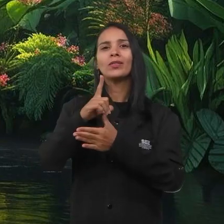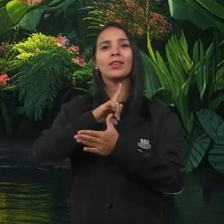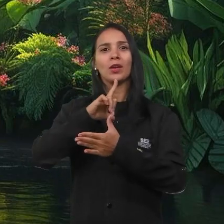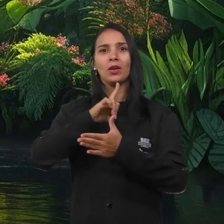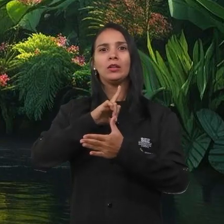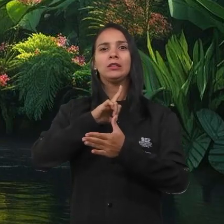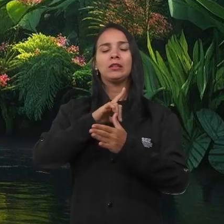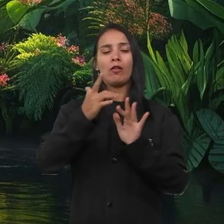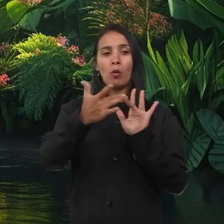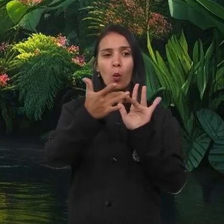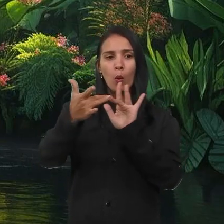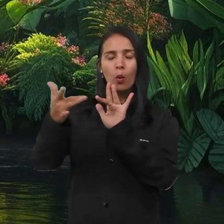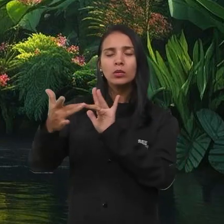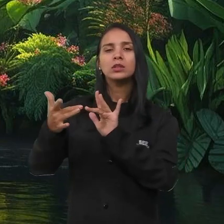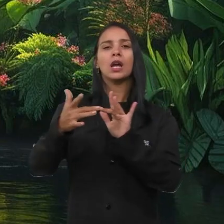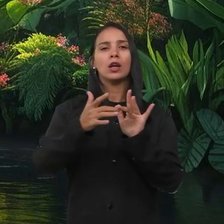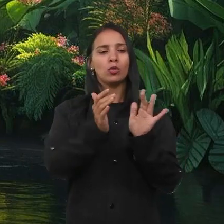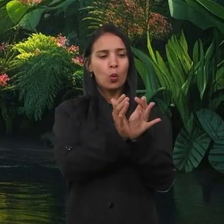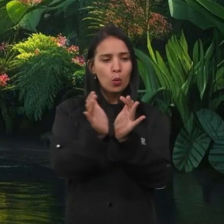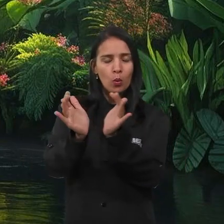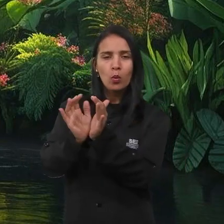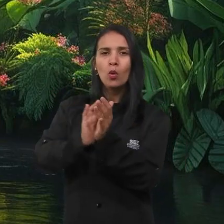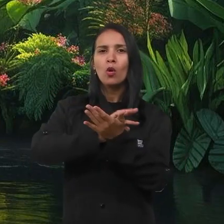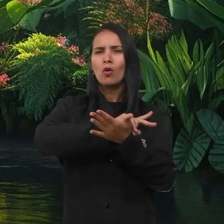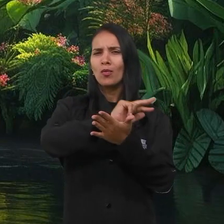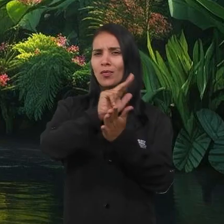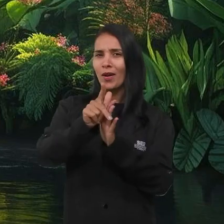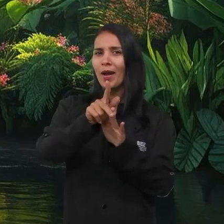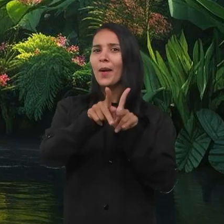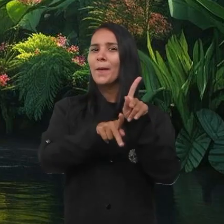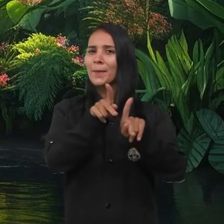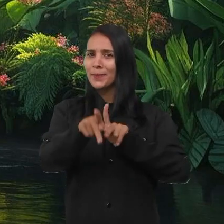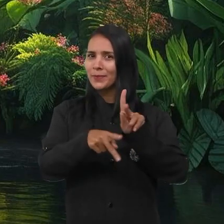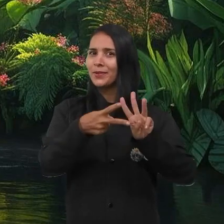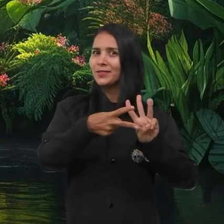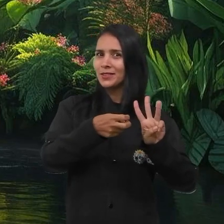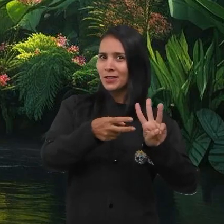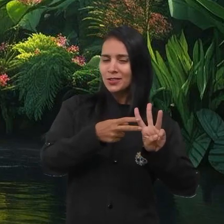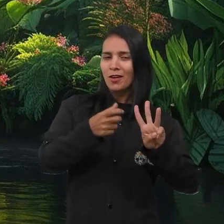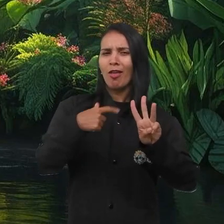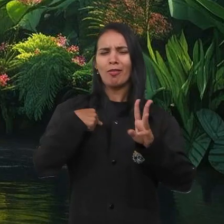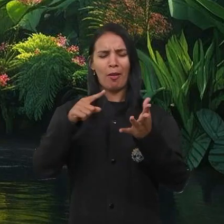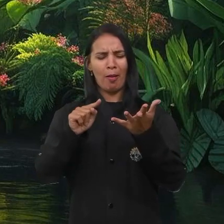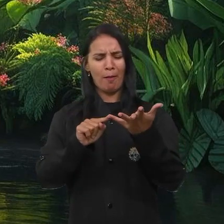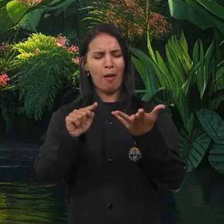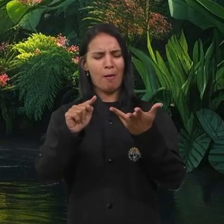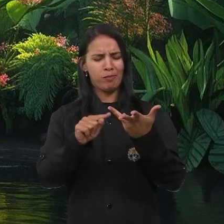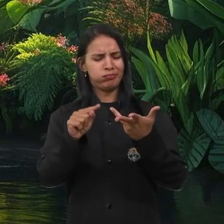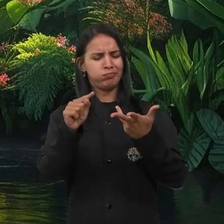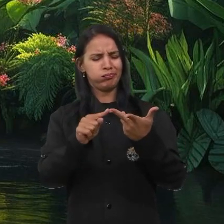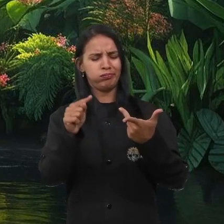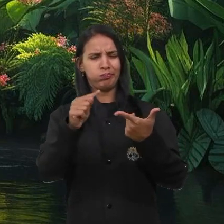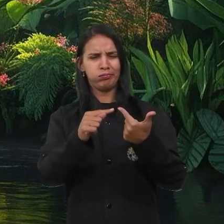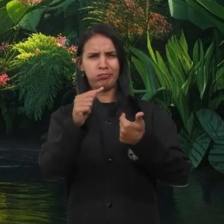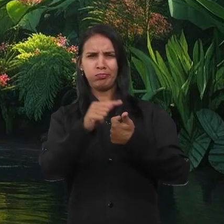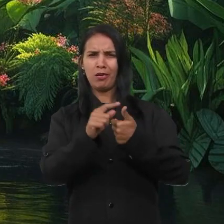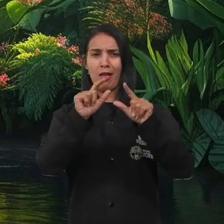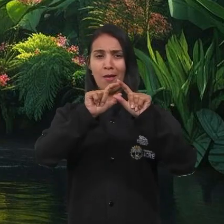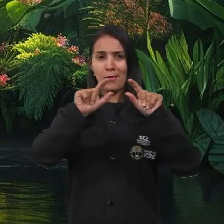diversos povos indígenas, que a gente pode citar aqui alguns, tá? Axininca, Runicuim,